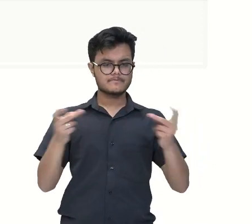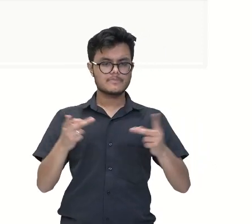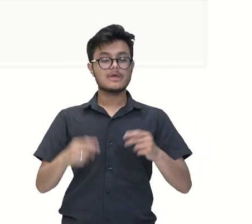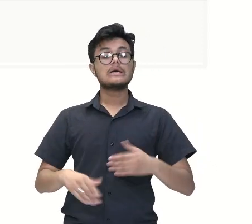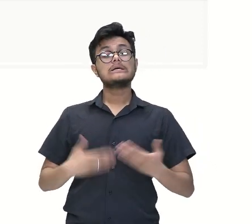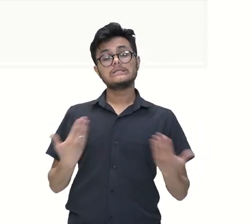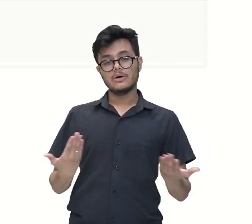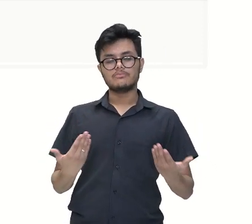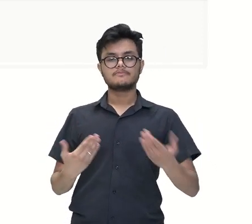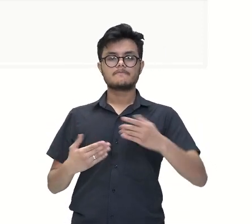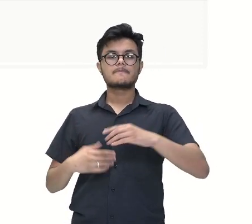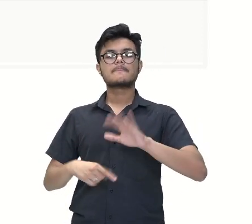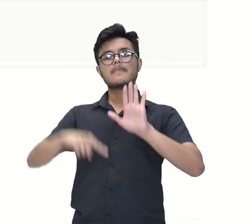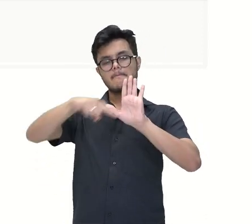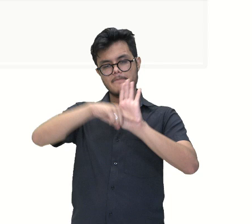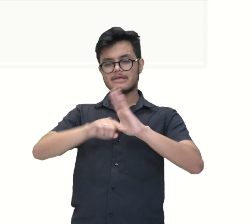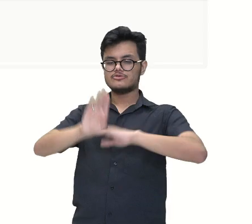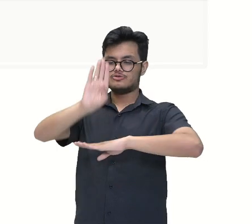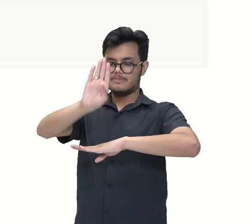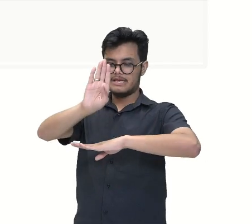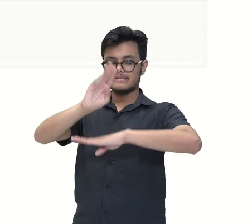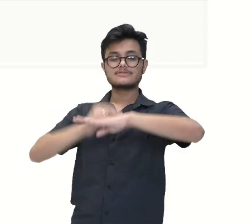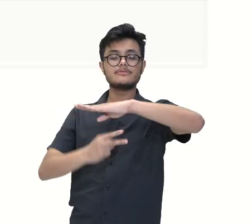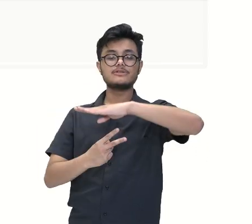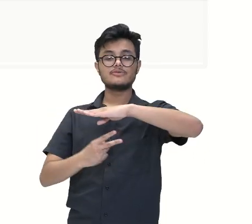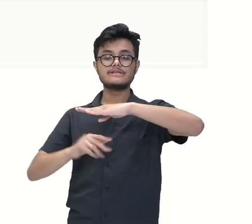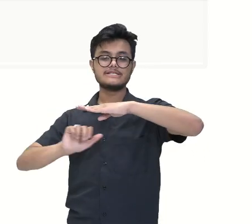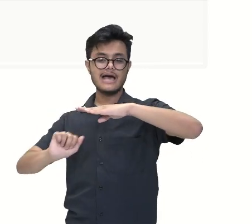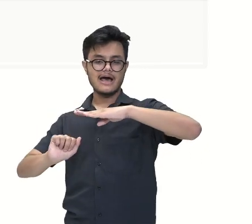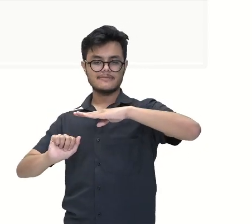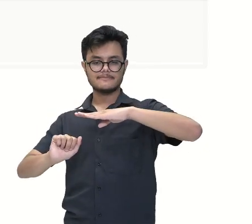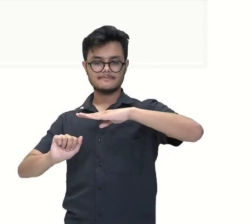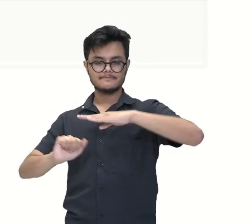menos b sobre 2a.